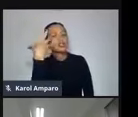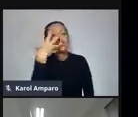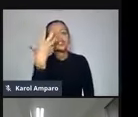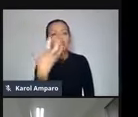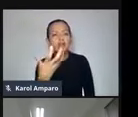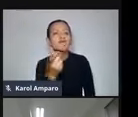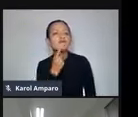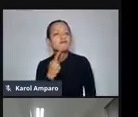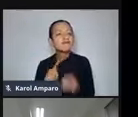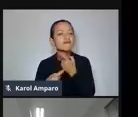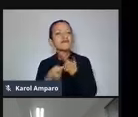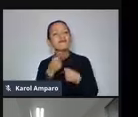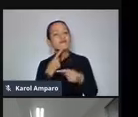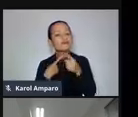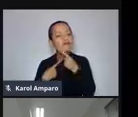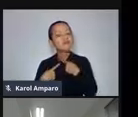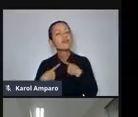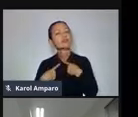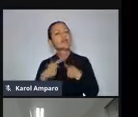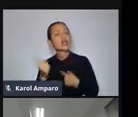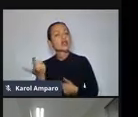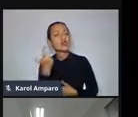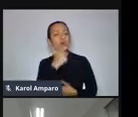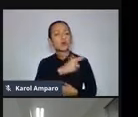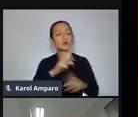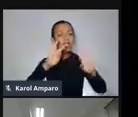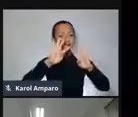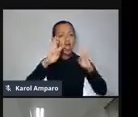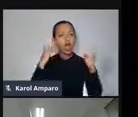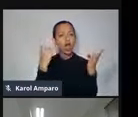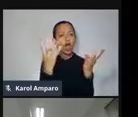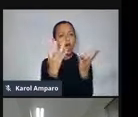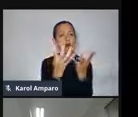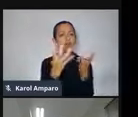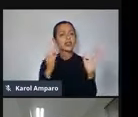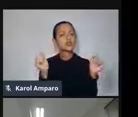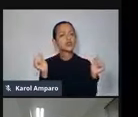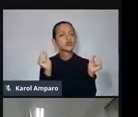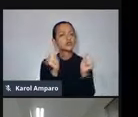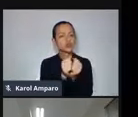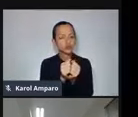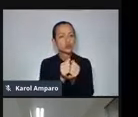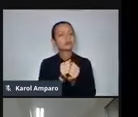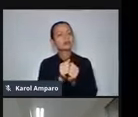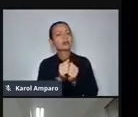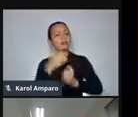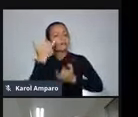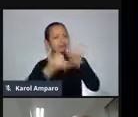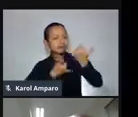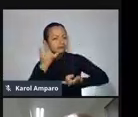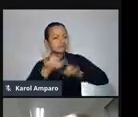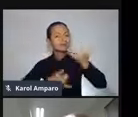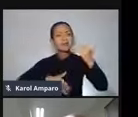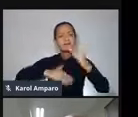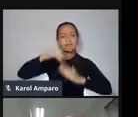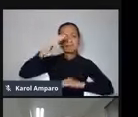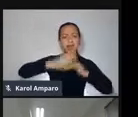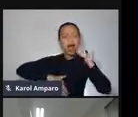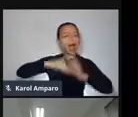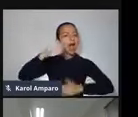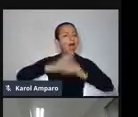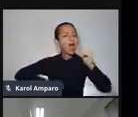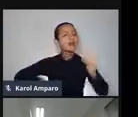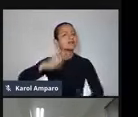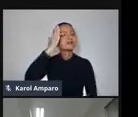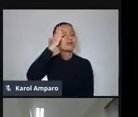de chegar e estar junto com vocês numa roda, brincando, produzindo tudo aquilo que me ensinaram,